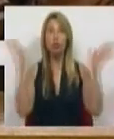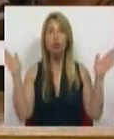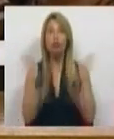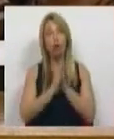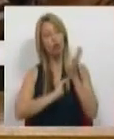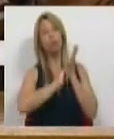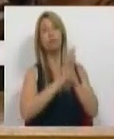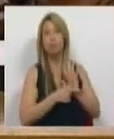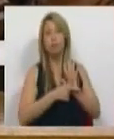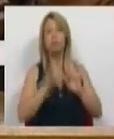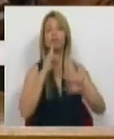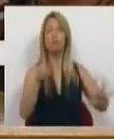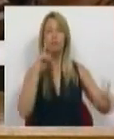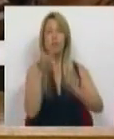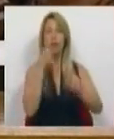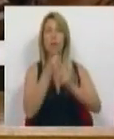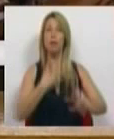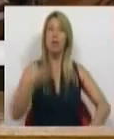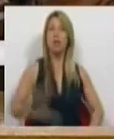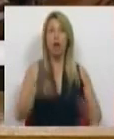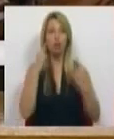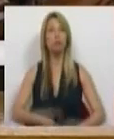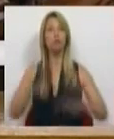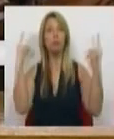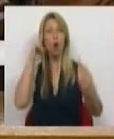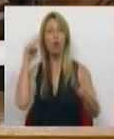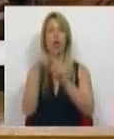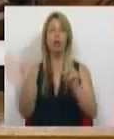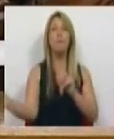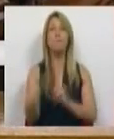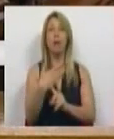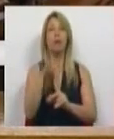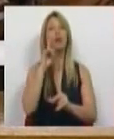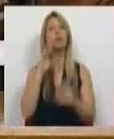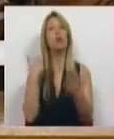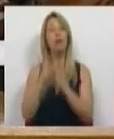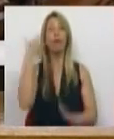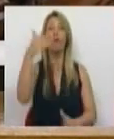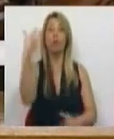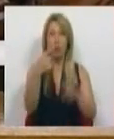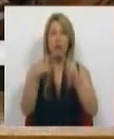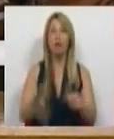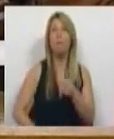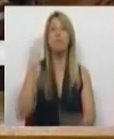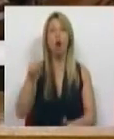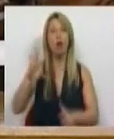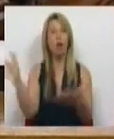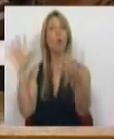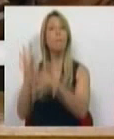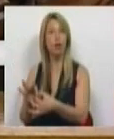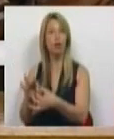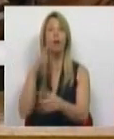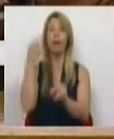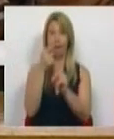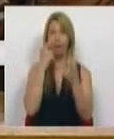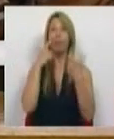que exerceram e defenderam os seus direitos com o objetivo patriótico de assegurar um futuro diferente e melhor para o nosso país. Foi a sua